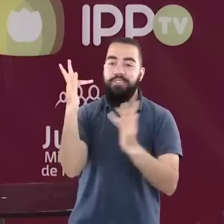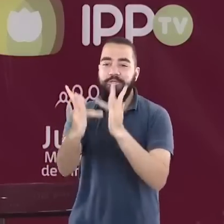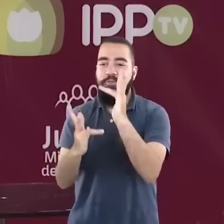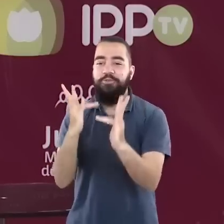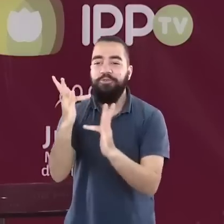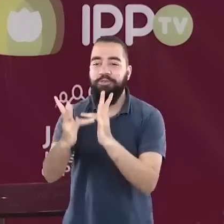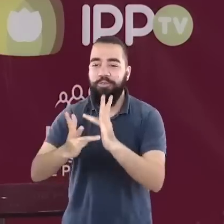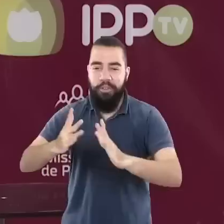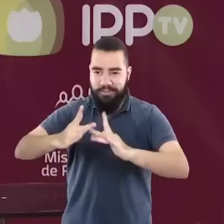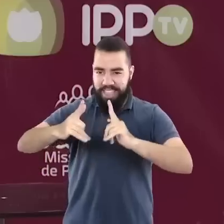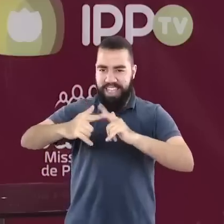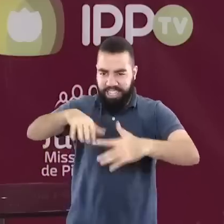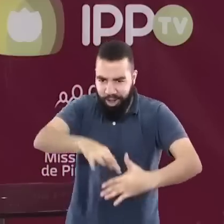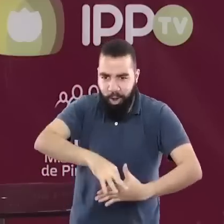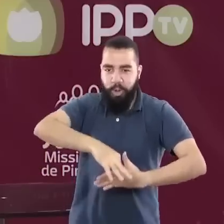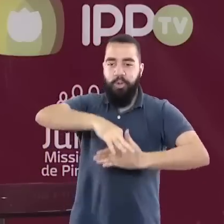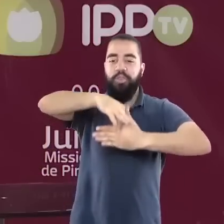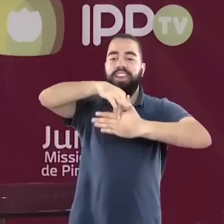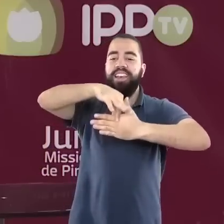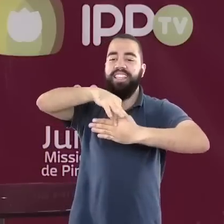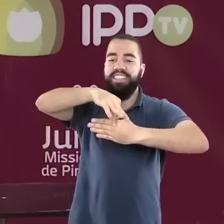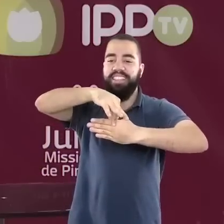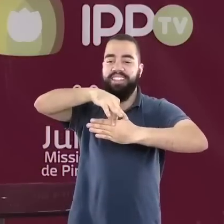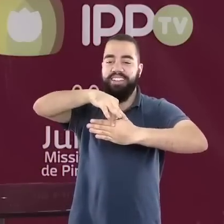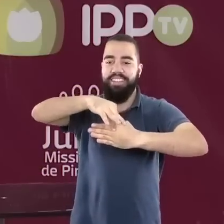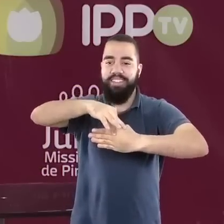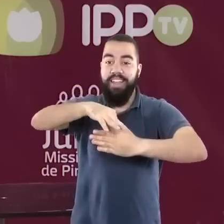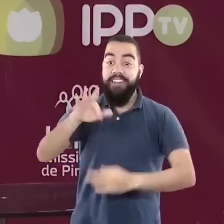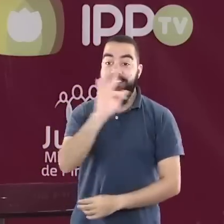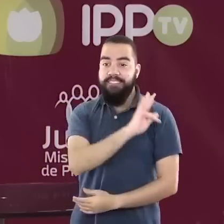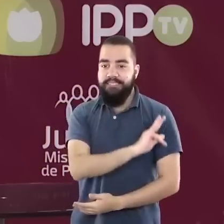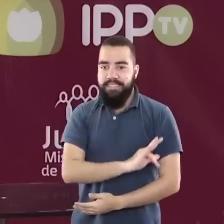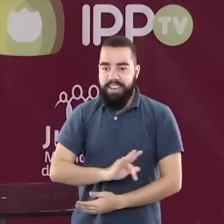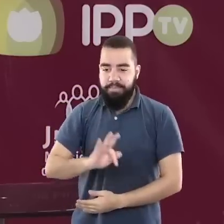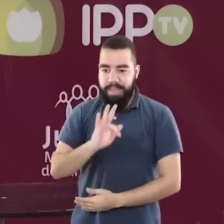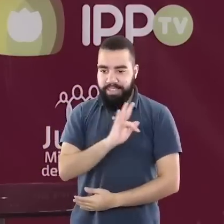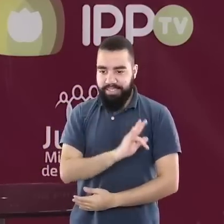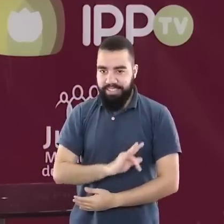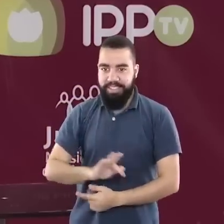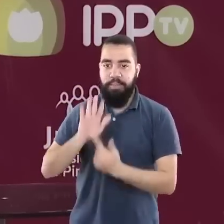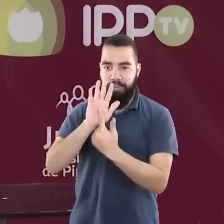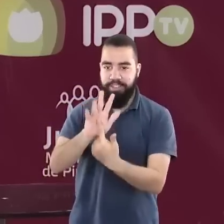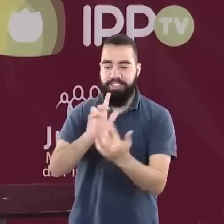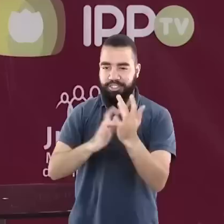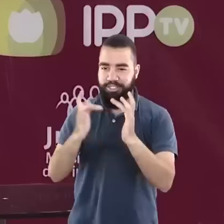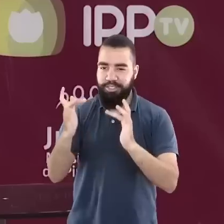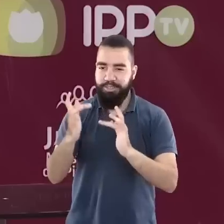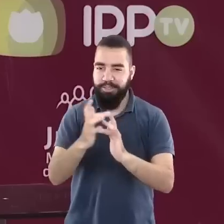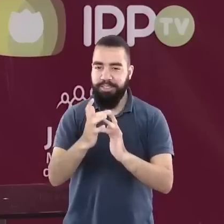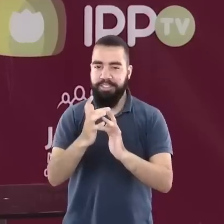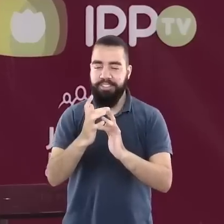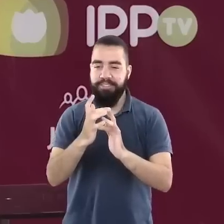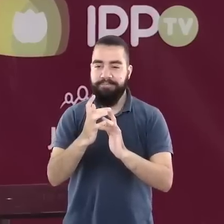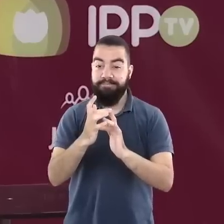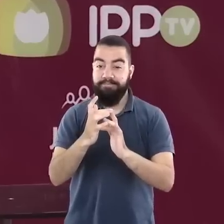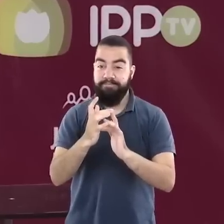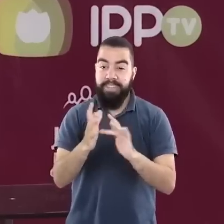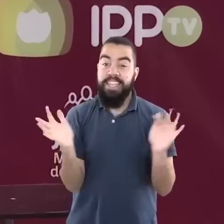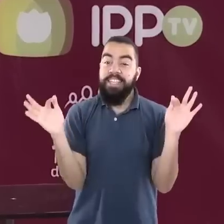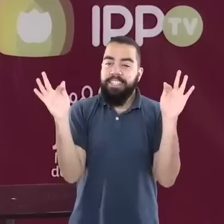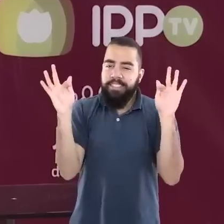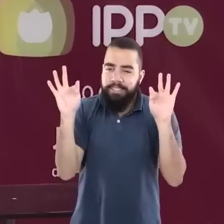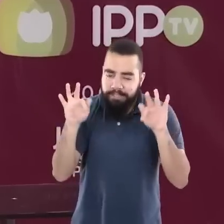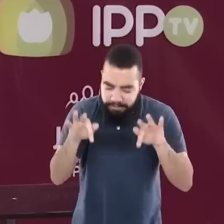como cabeça da igreja Filipenses nos apresenta Jesus como aquele que mesmo se